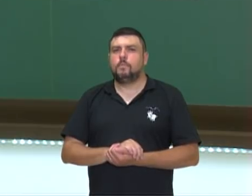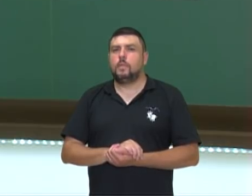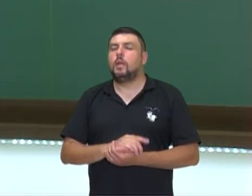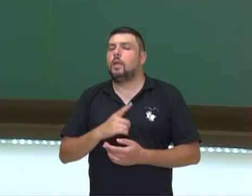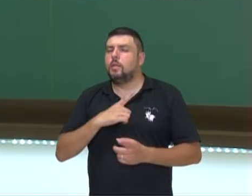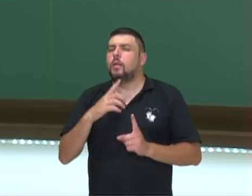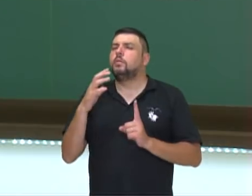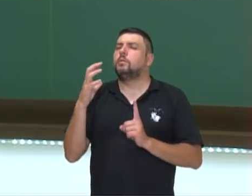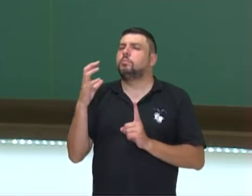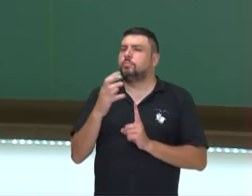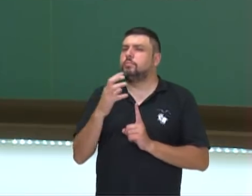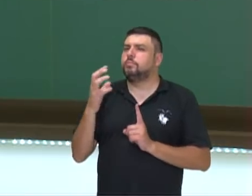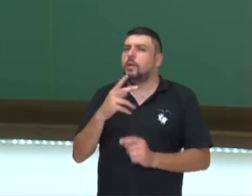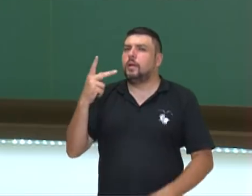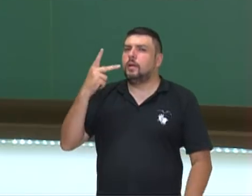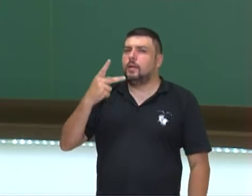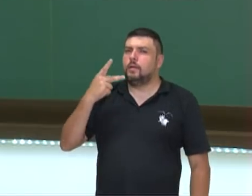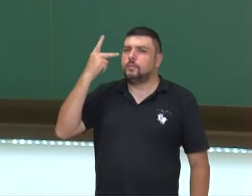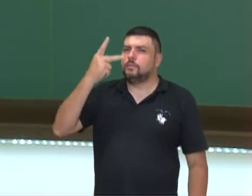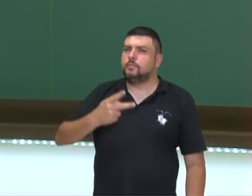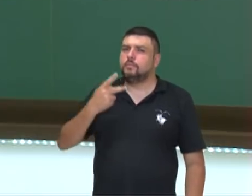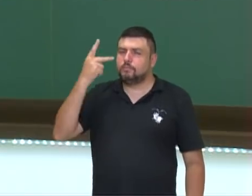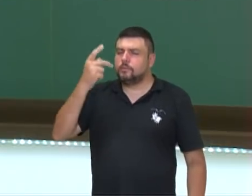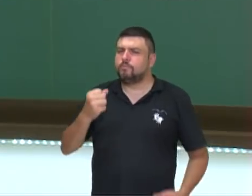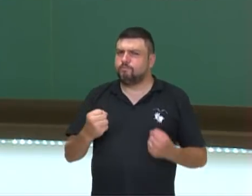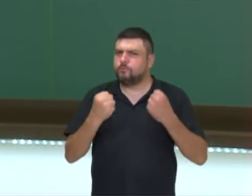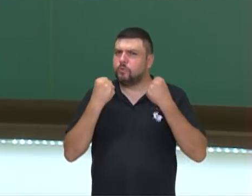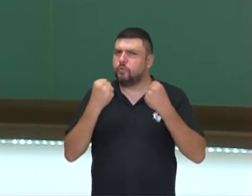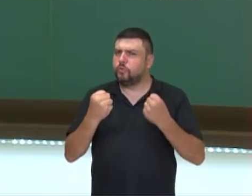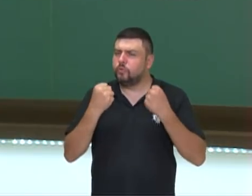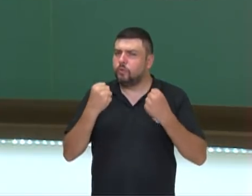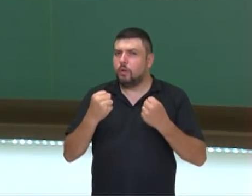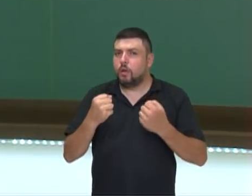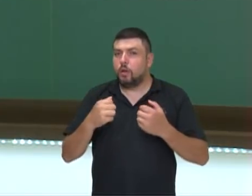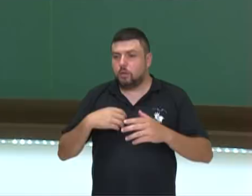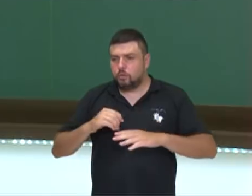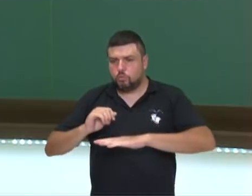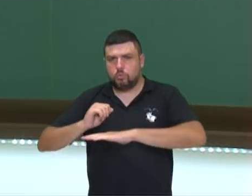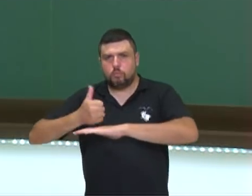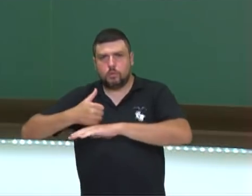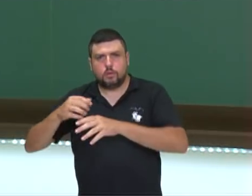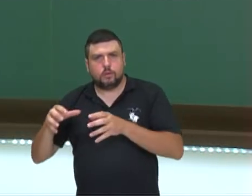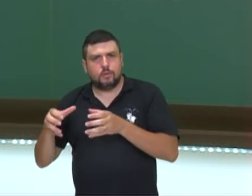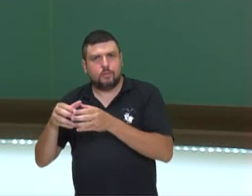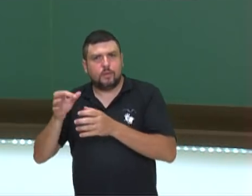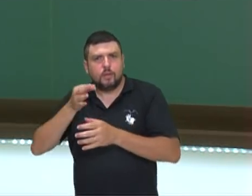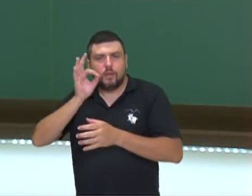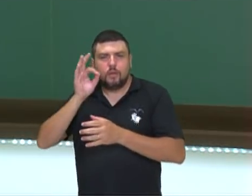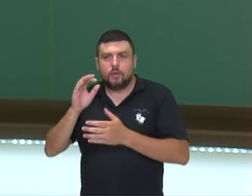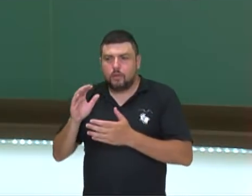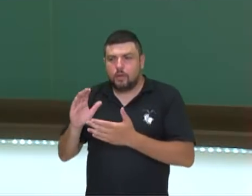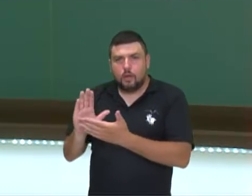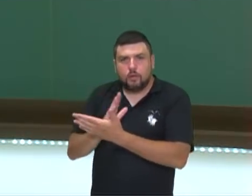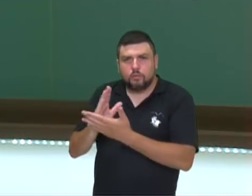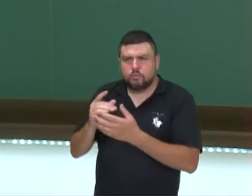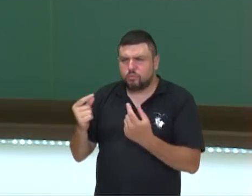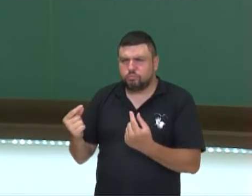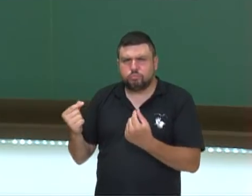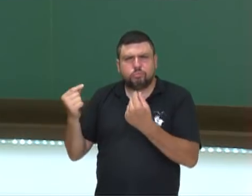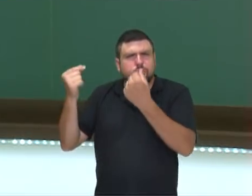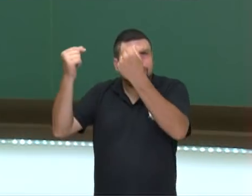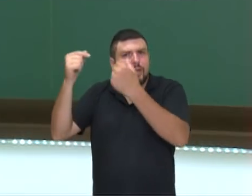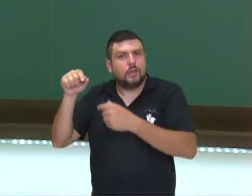tem sobre os deputados, essa foto mostra, então, o poder de alguns indivíduos aí mais ricos, grandes fazendeiros do